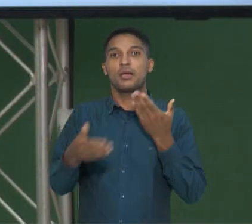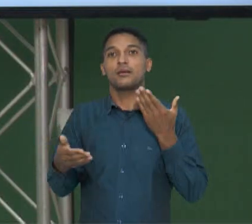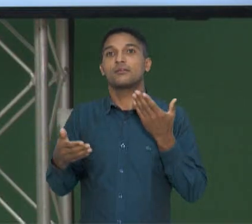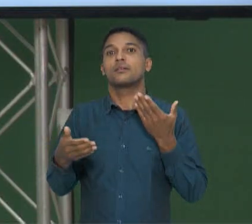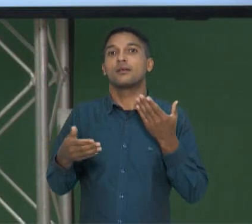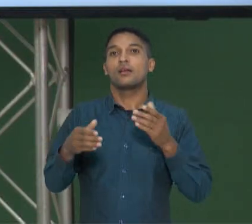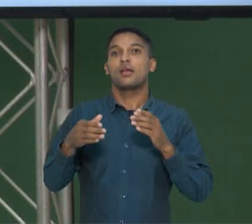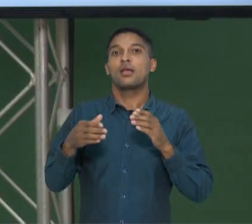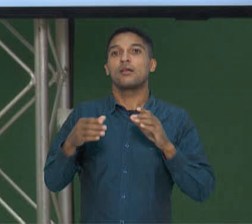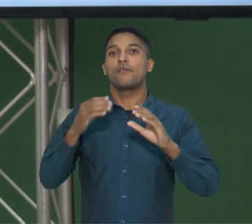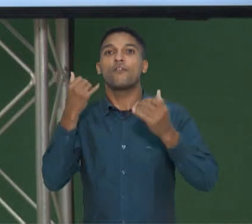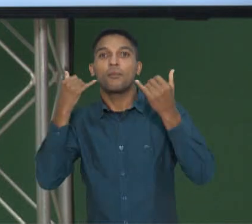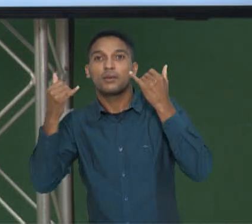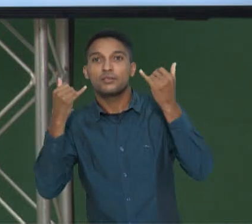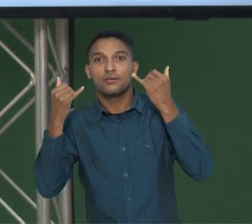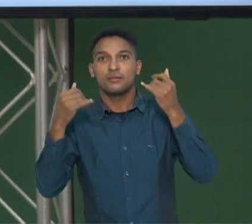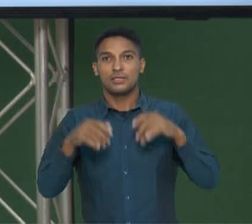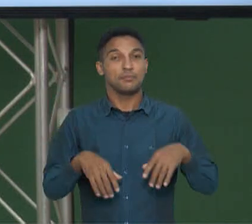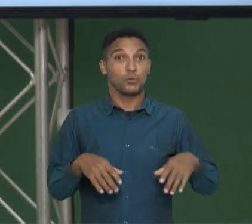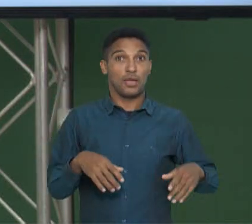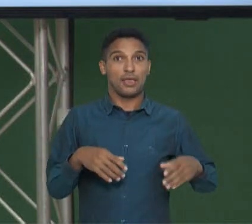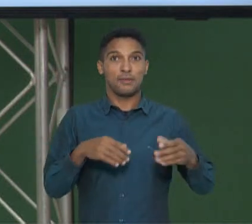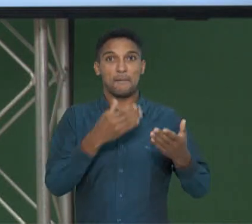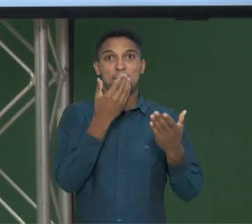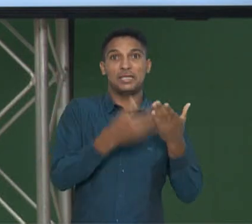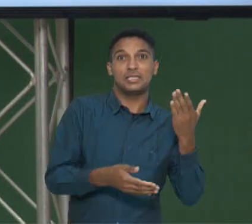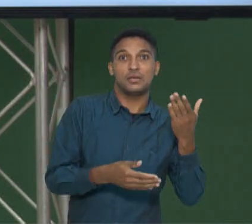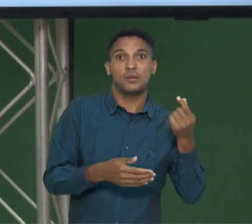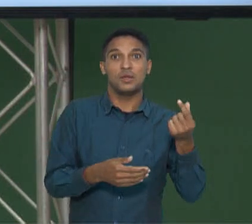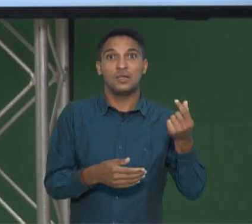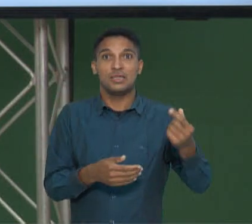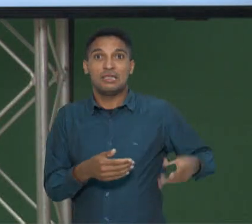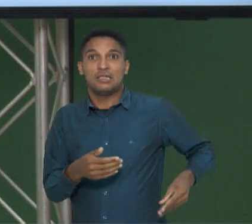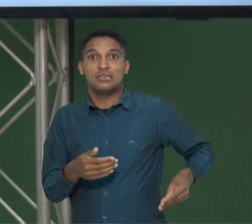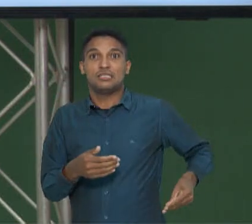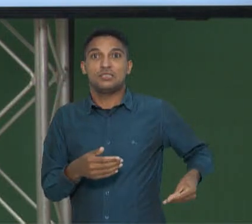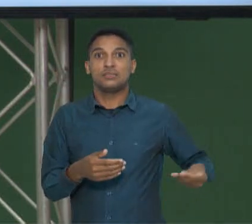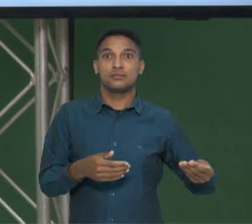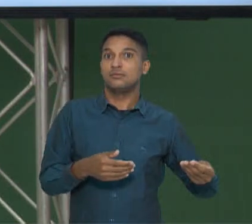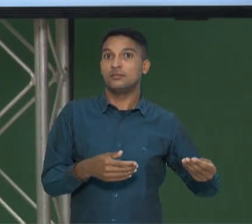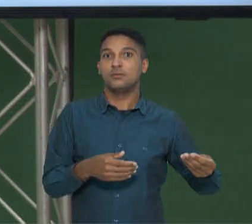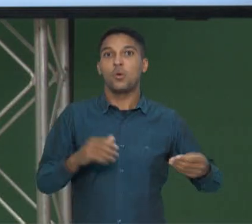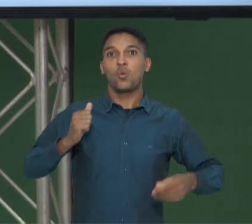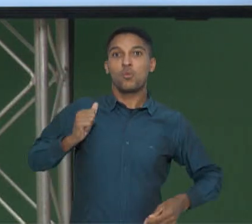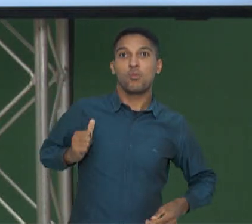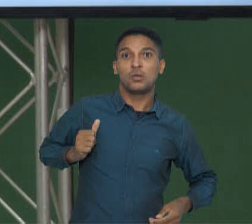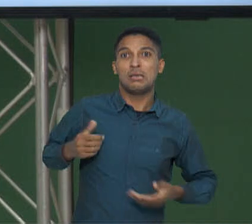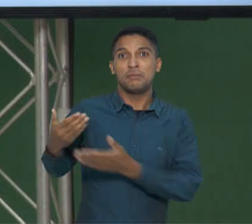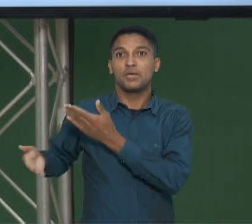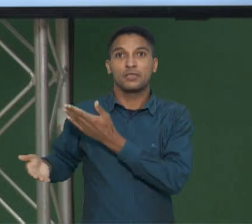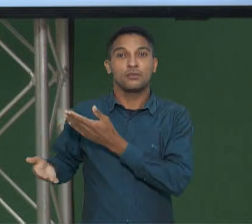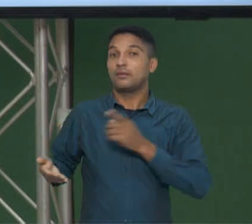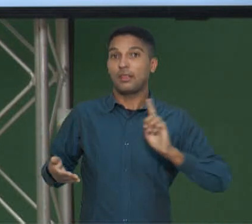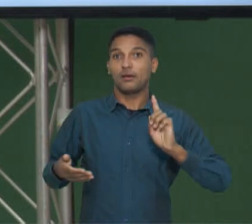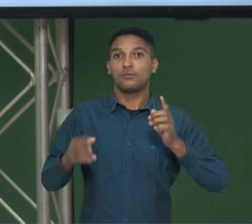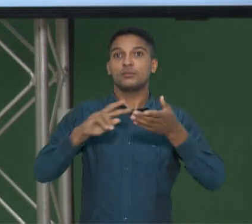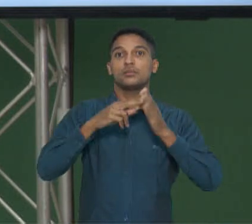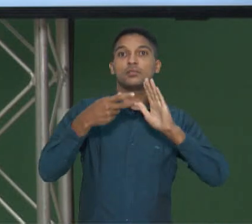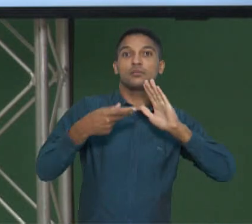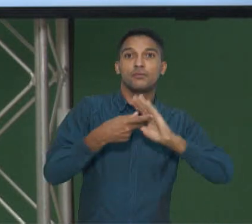por exemplo, perdi a minha carteira, perdi a minha bolsa, perdi, né? Não é algum objeto, e